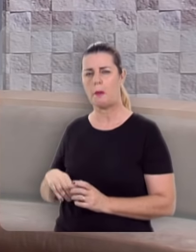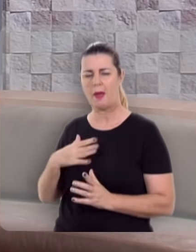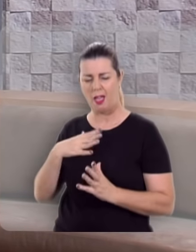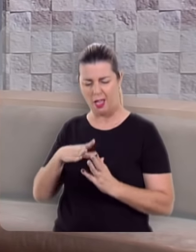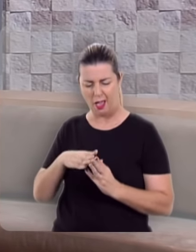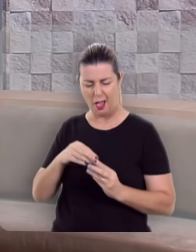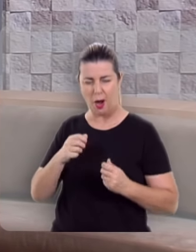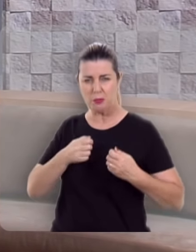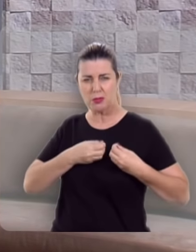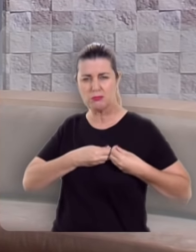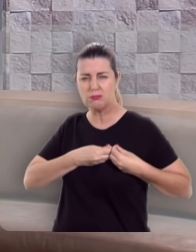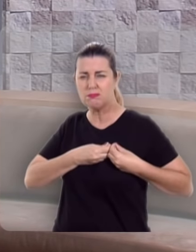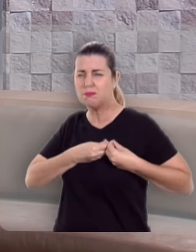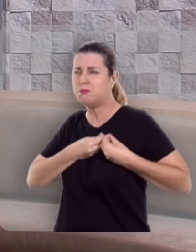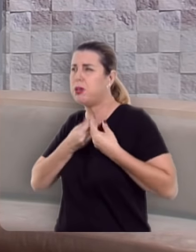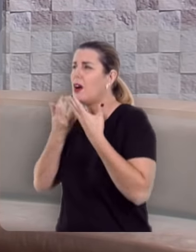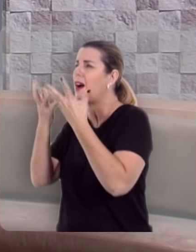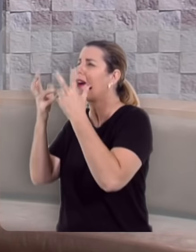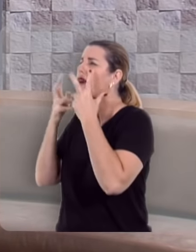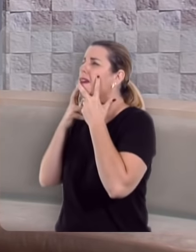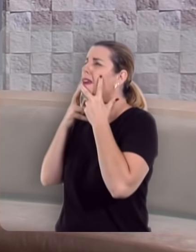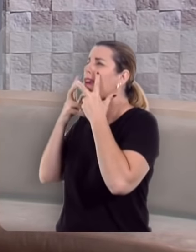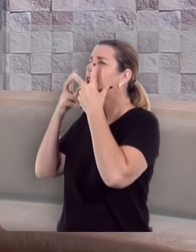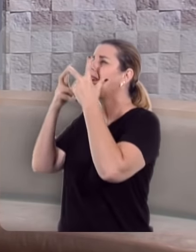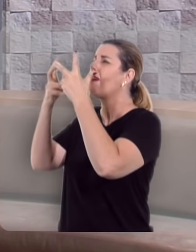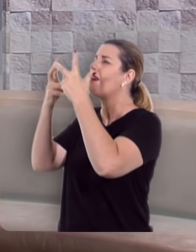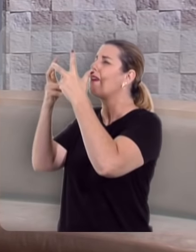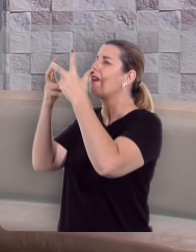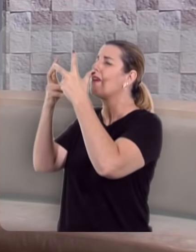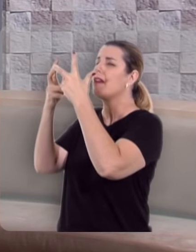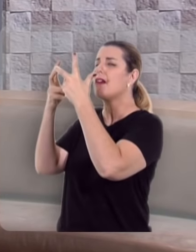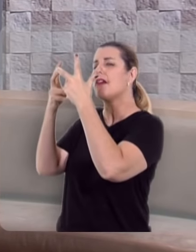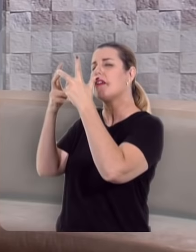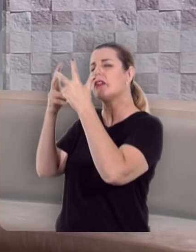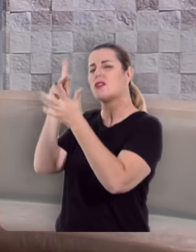mas uma coisa eu sei, é que o meu Redentor vive.